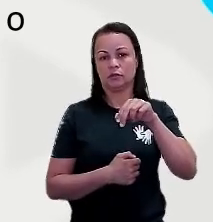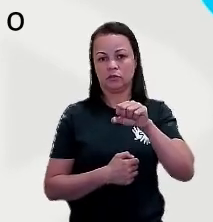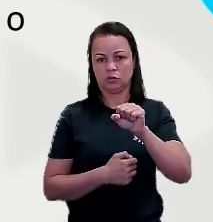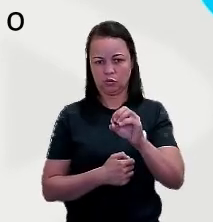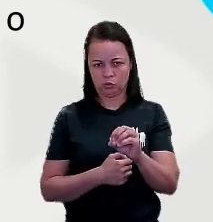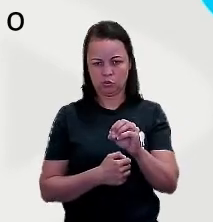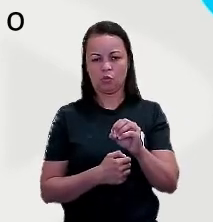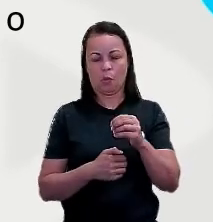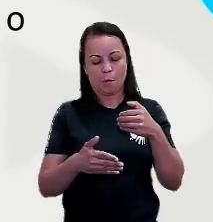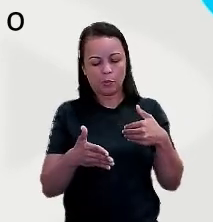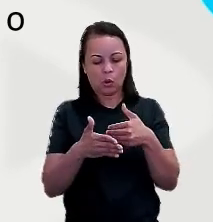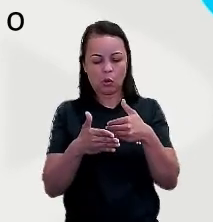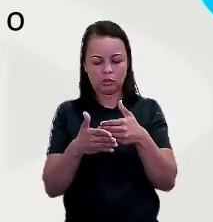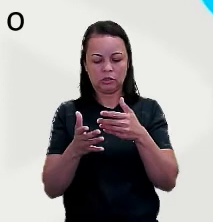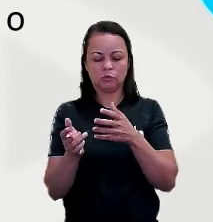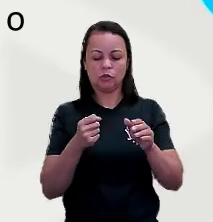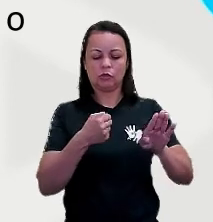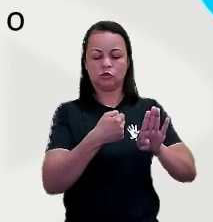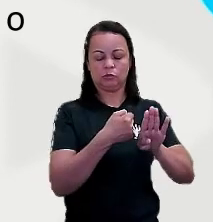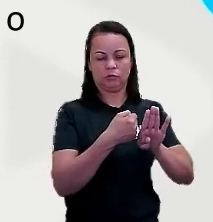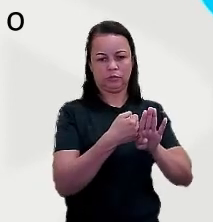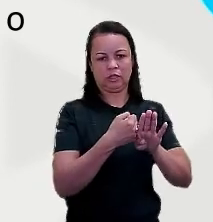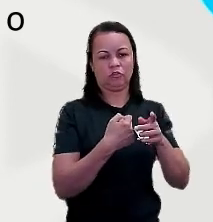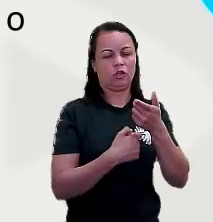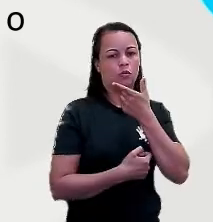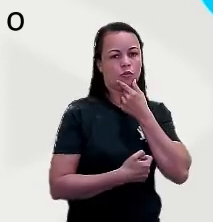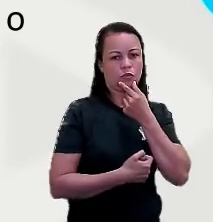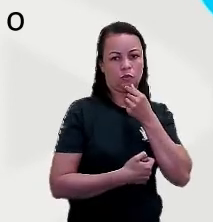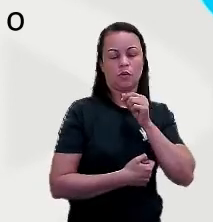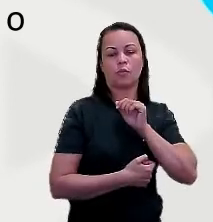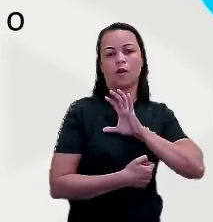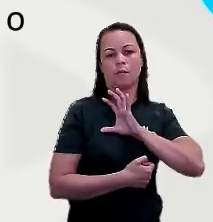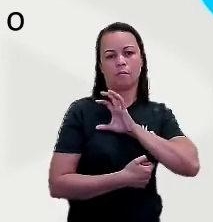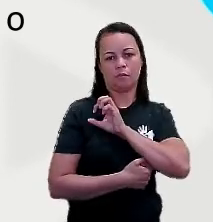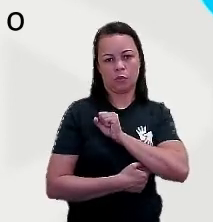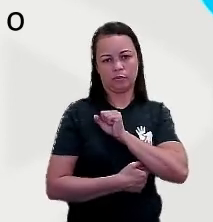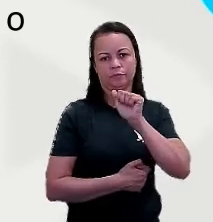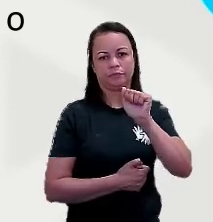o substantivo aqui masculino, amor.